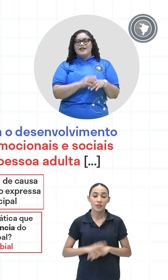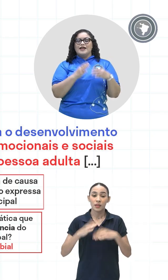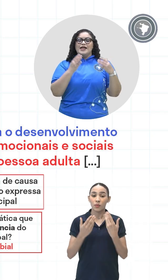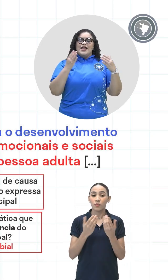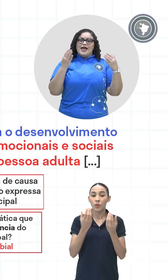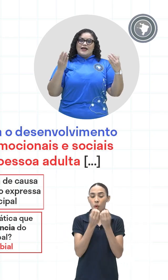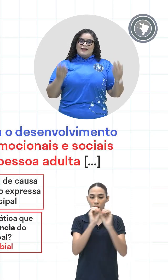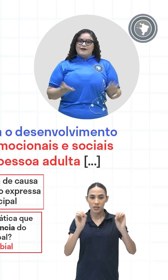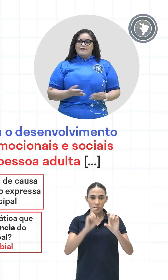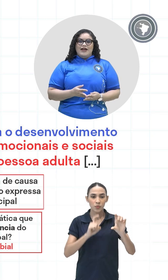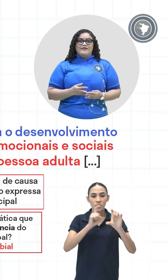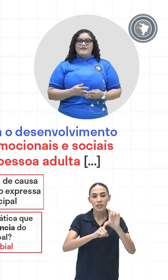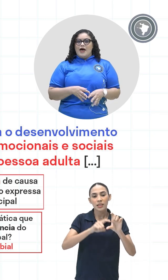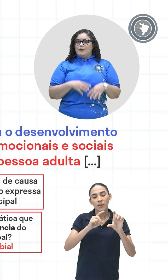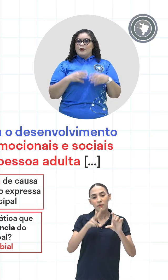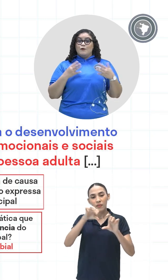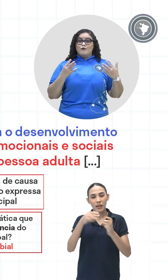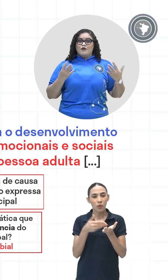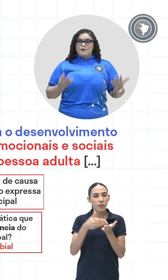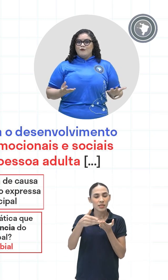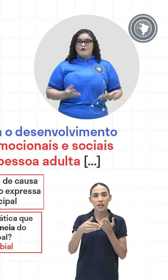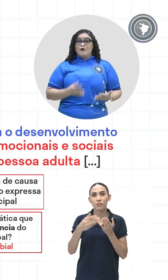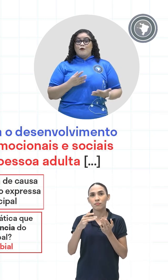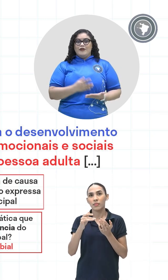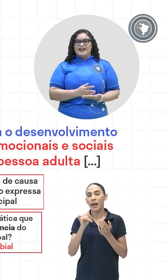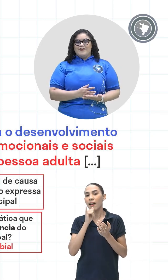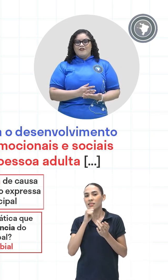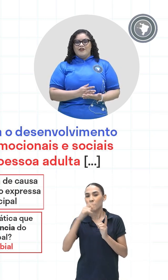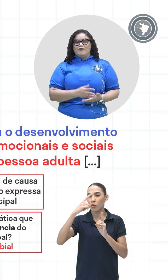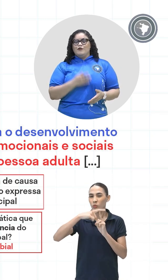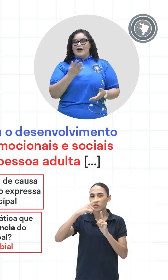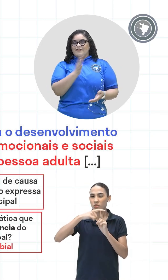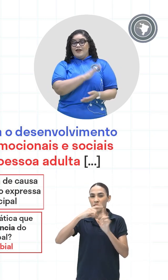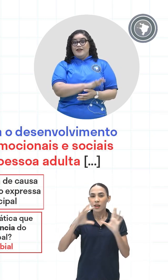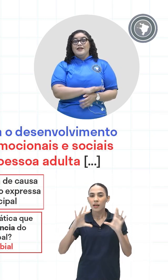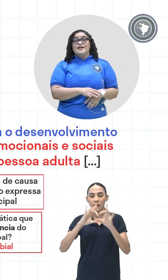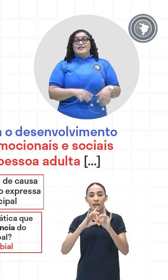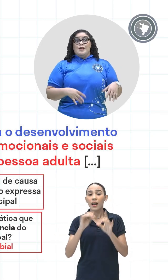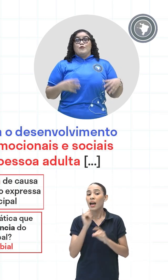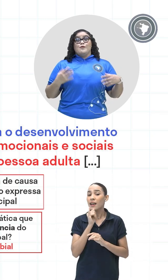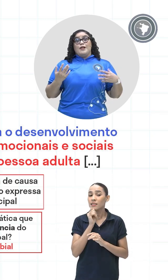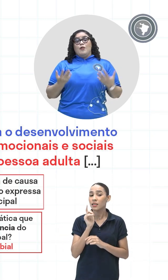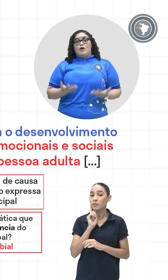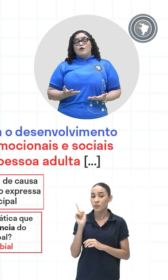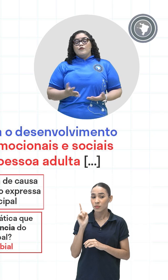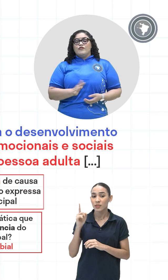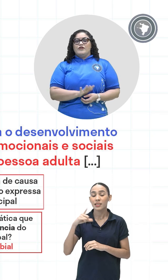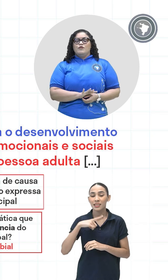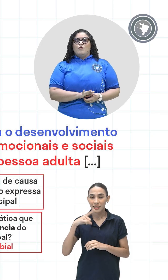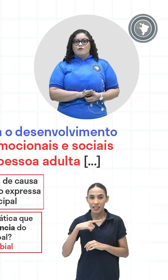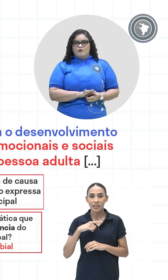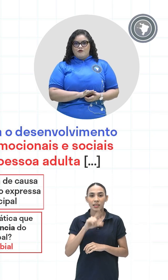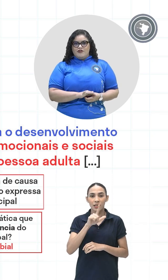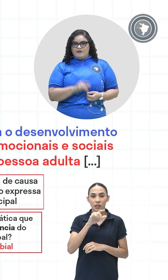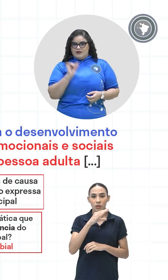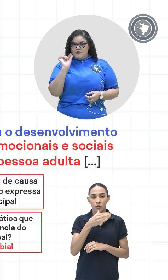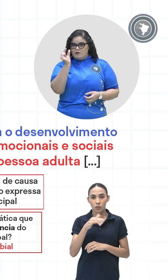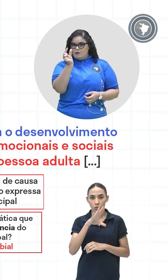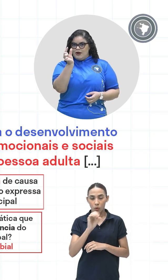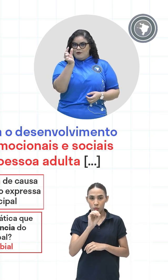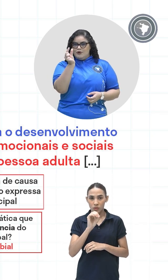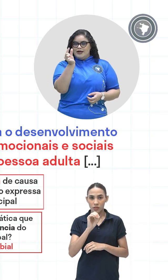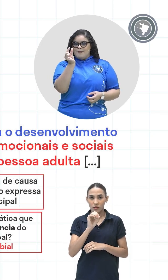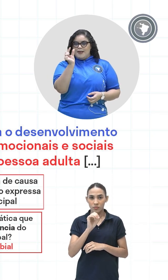subordinada é aquela que vai iniciar por algum tipo de conectivo. No caso aí, temos uma locução conjuntiva,